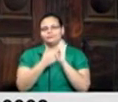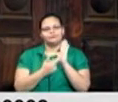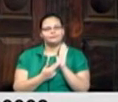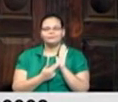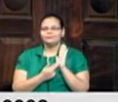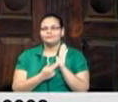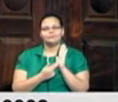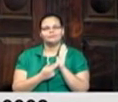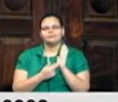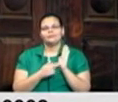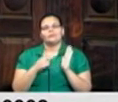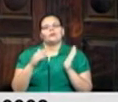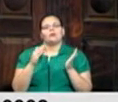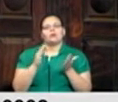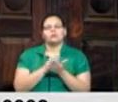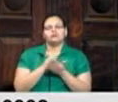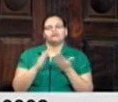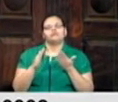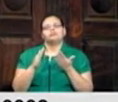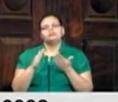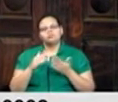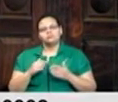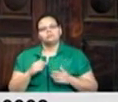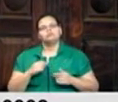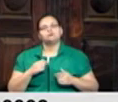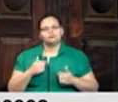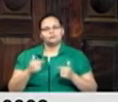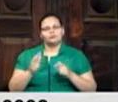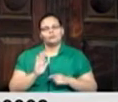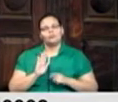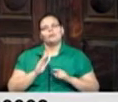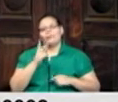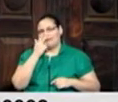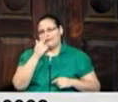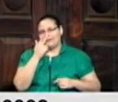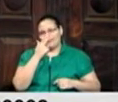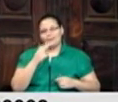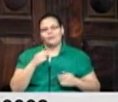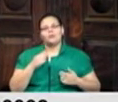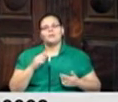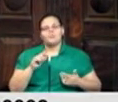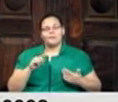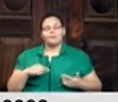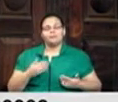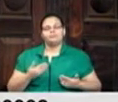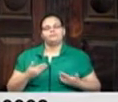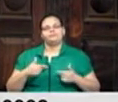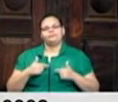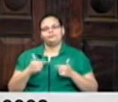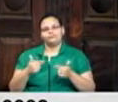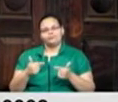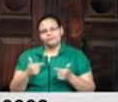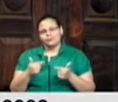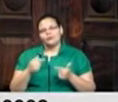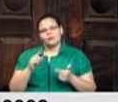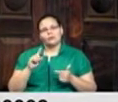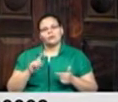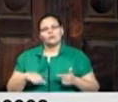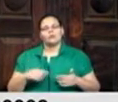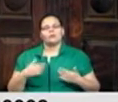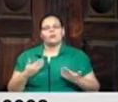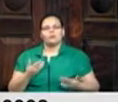requisito de alguma máquina empurrando as nossas candidaturas. Então, eu